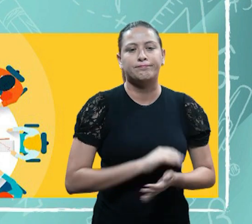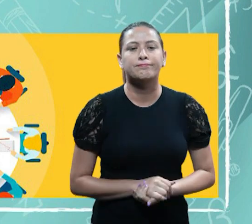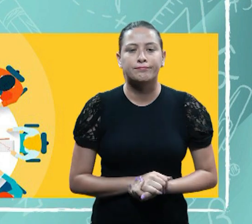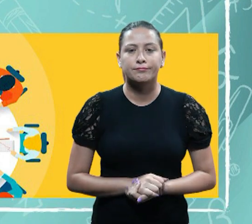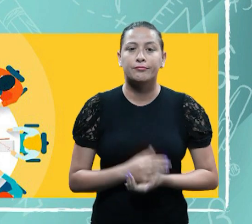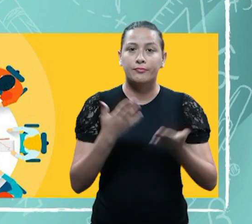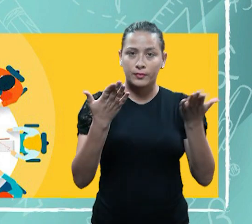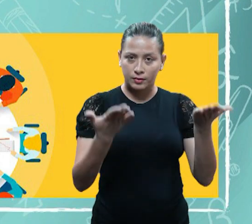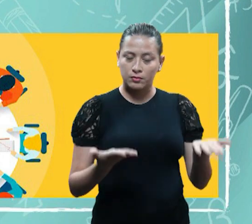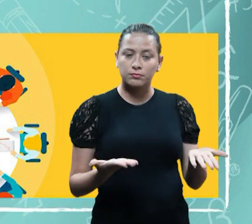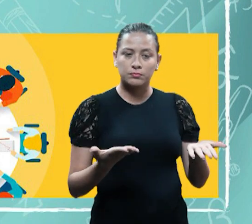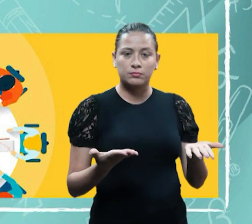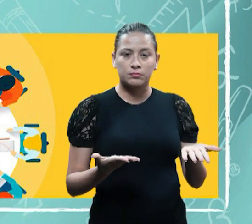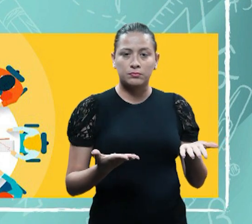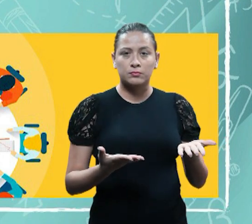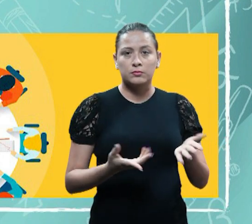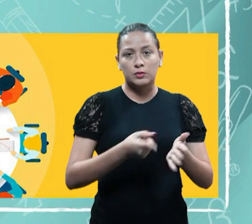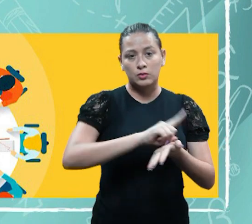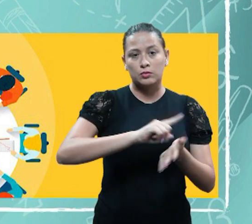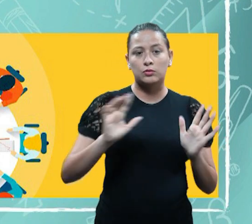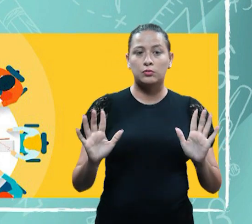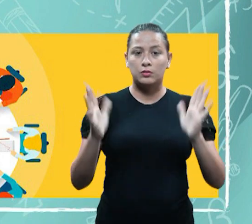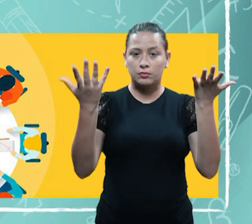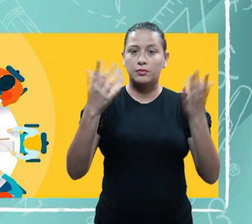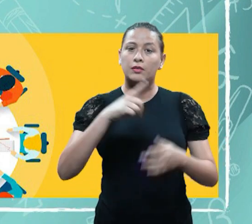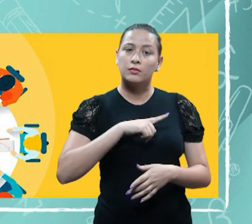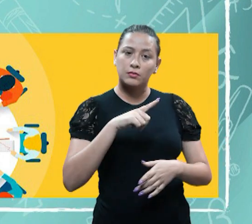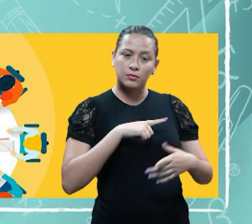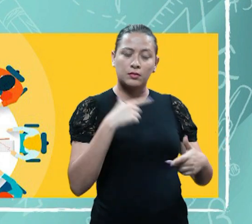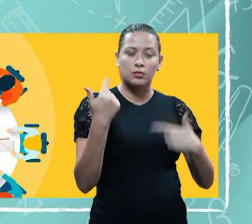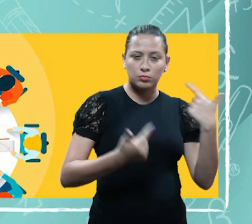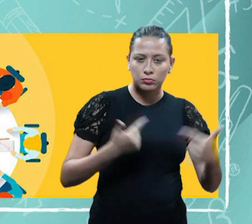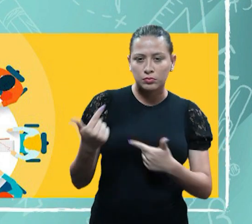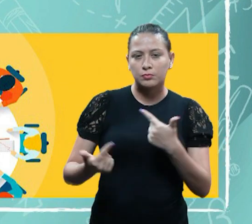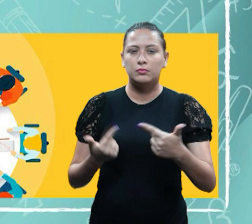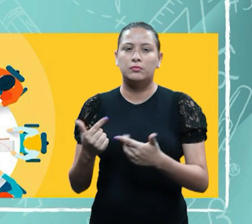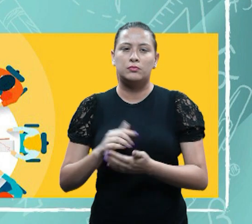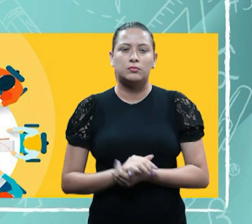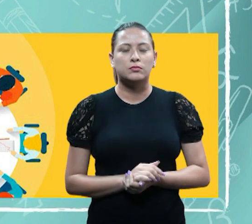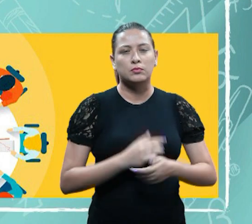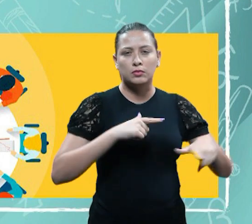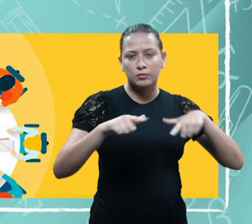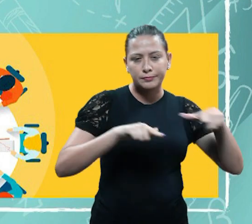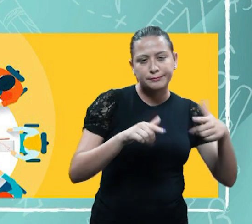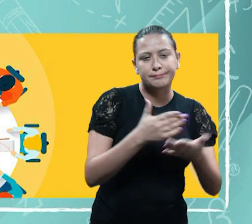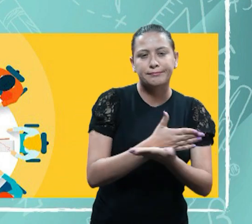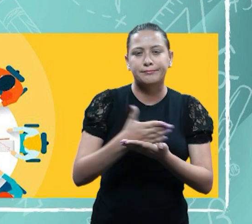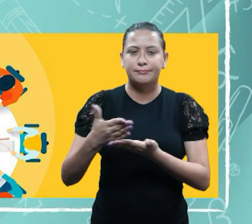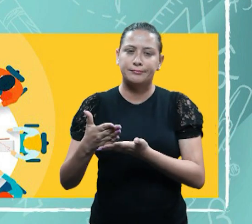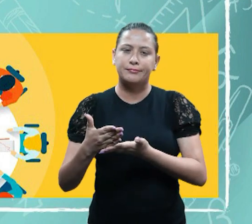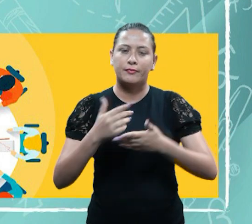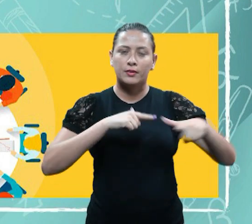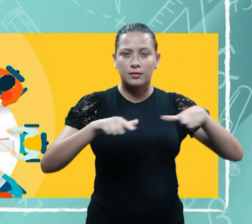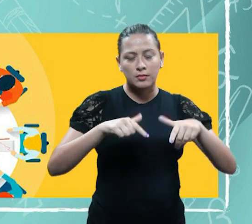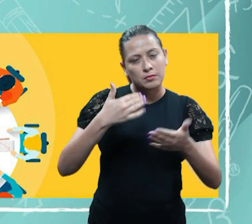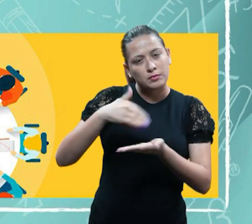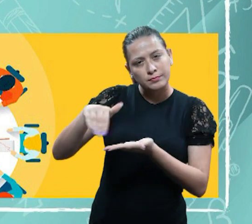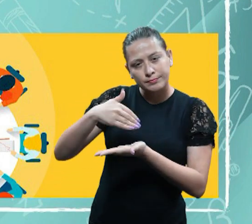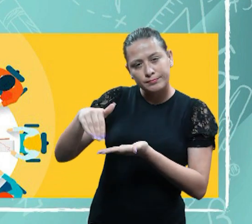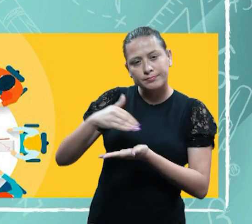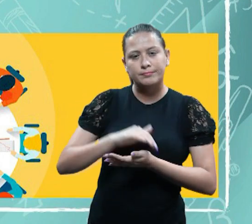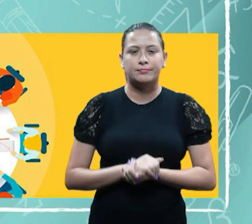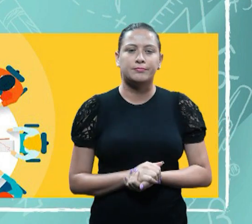desse pré-evento, são realizadas atividades, né? Como serviços iniciais, serviços de